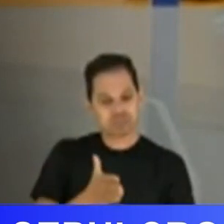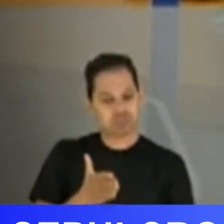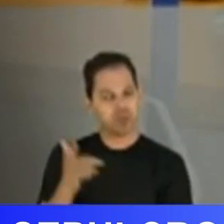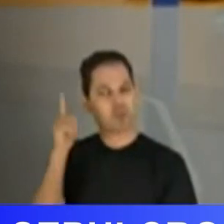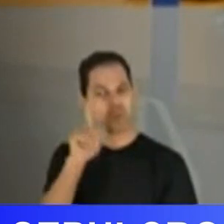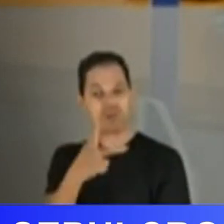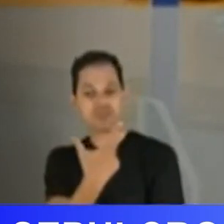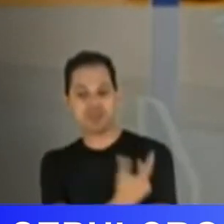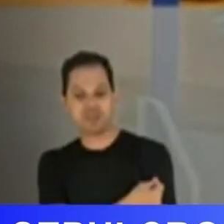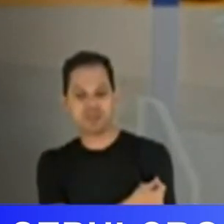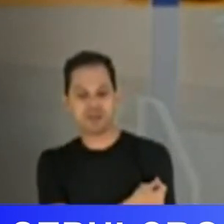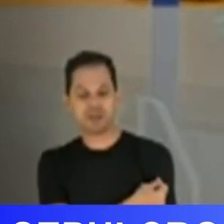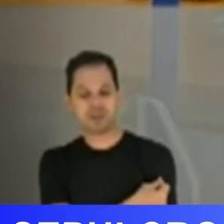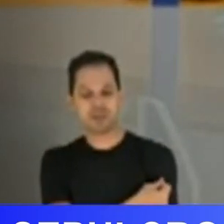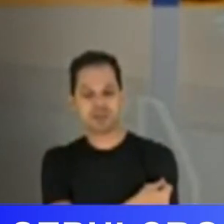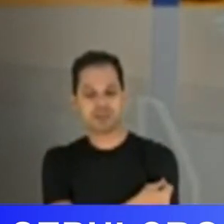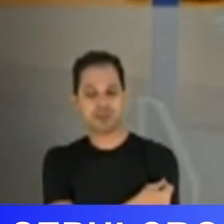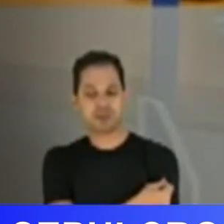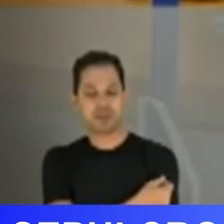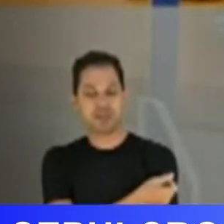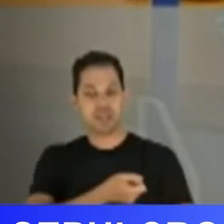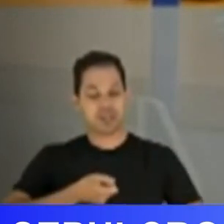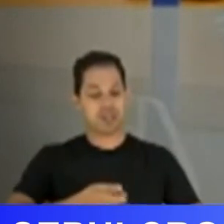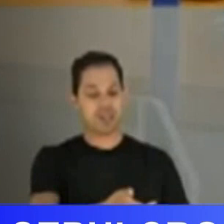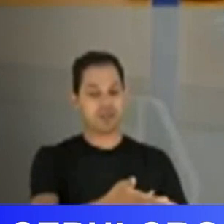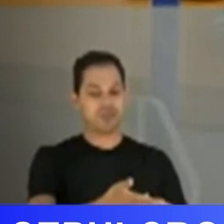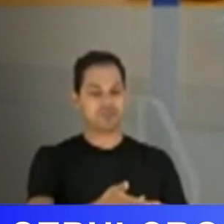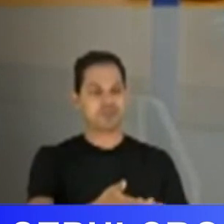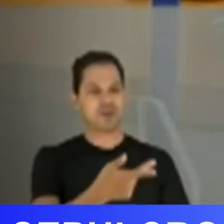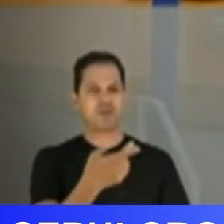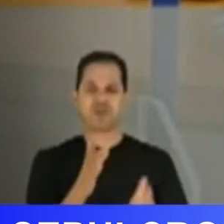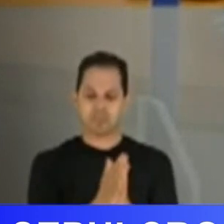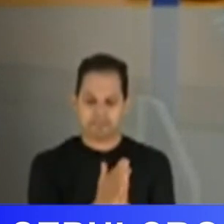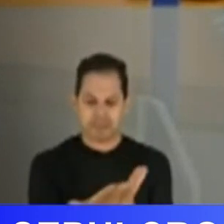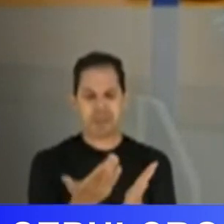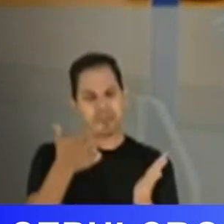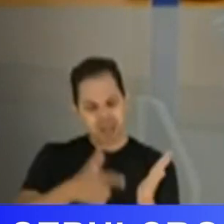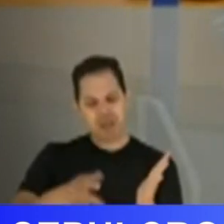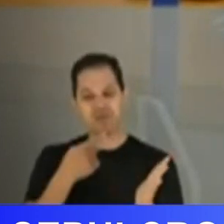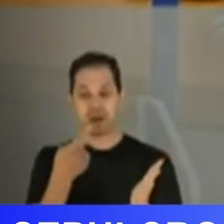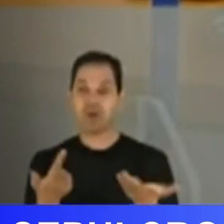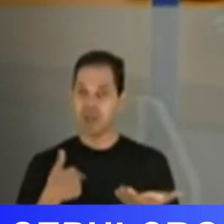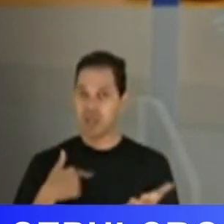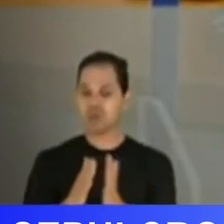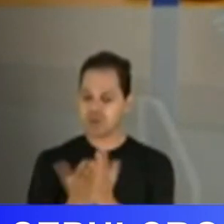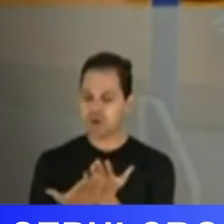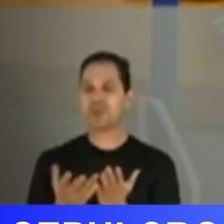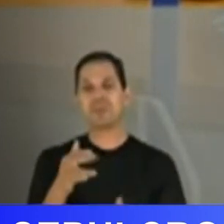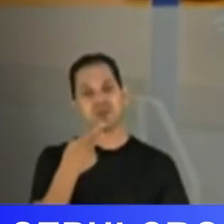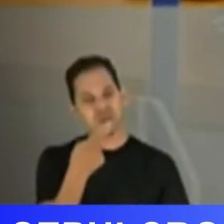esta vacinação. Quero dizer ao senhor, já que o senhor falou muito da Bíblia, eu quero falar um pouquinho também da Bíblia com o